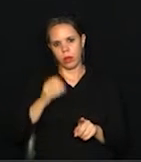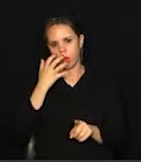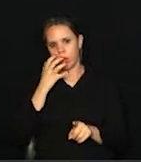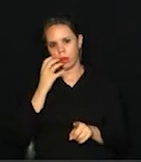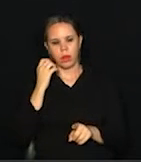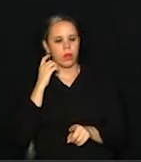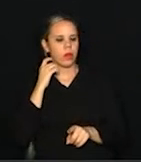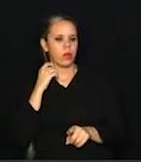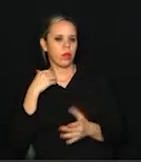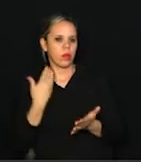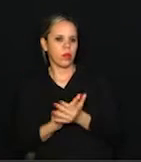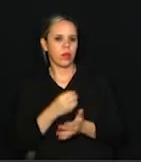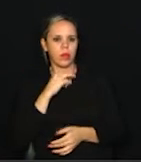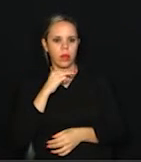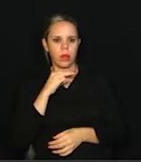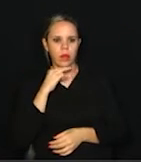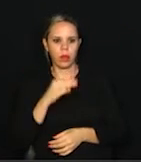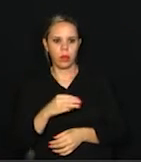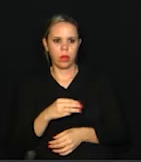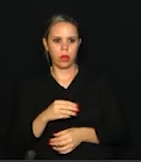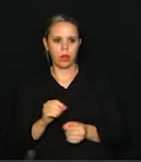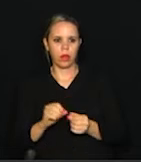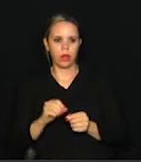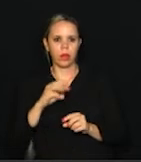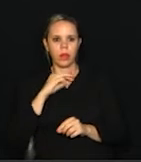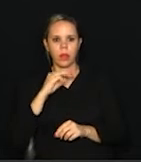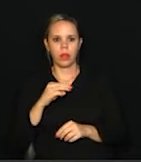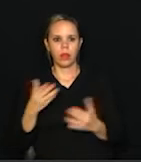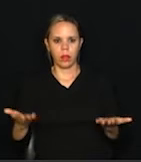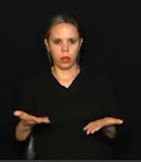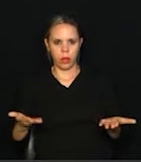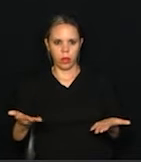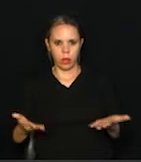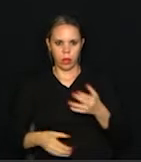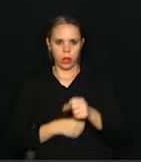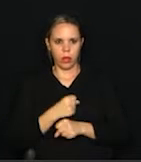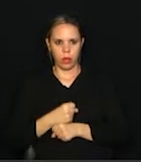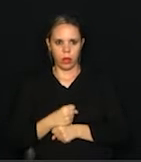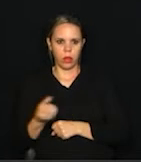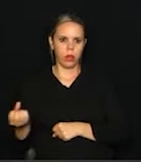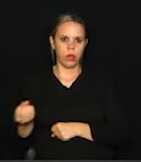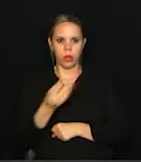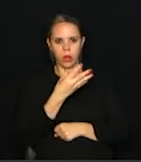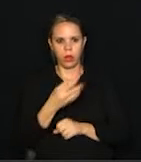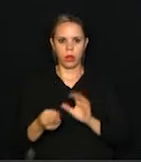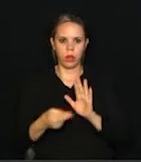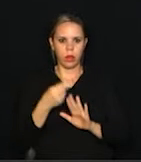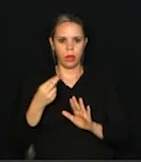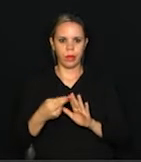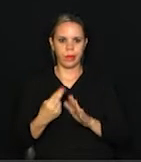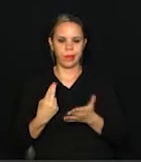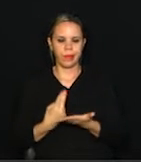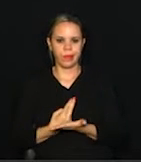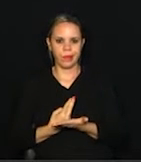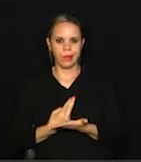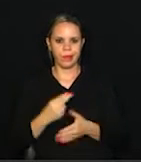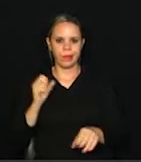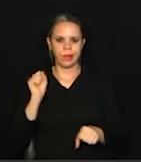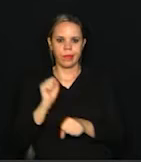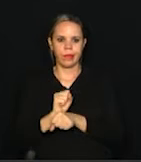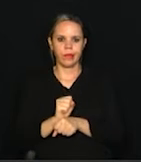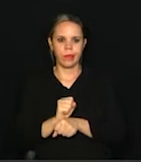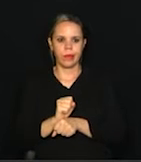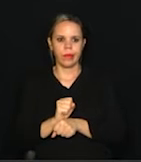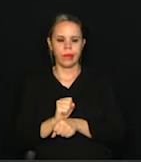fevereiro, até março. Quando foi em março desse ano, uma nova resolução paralisou